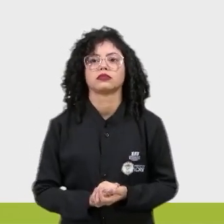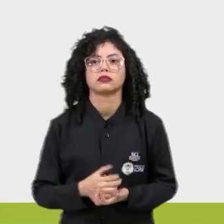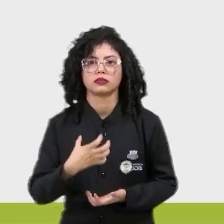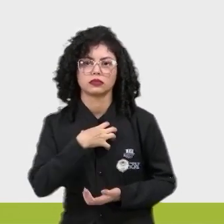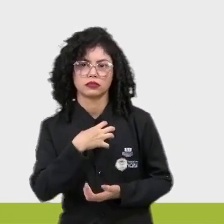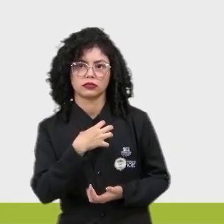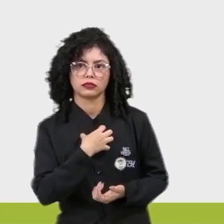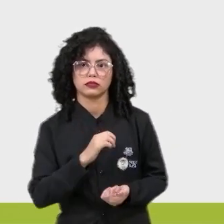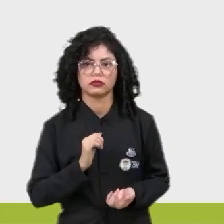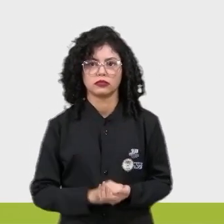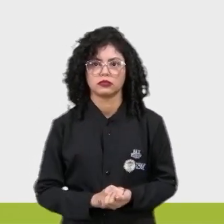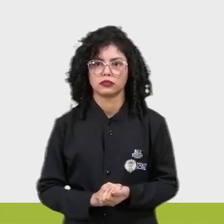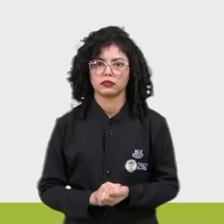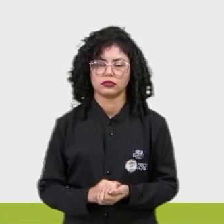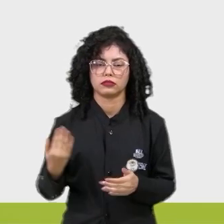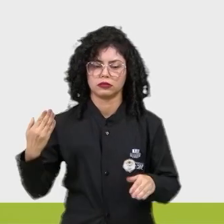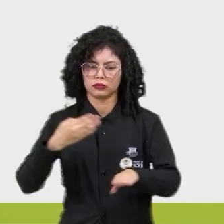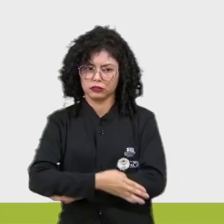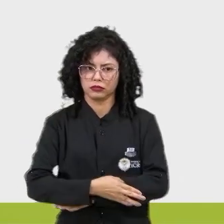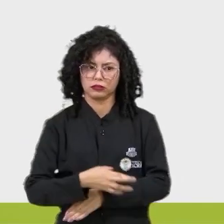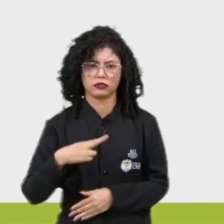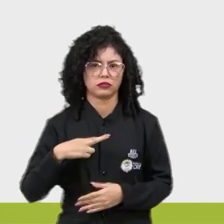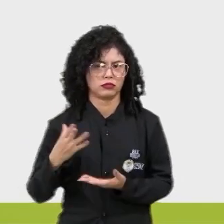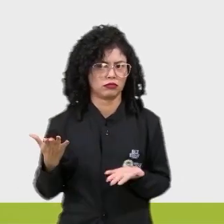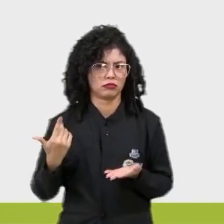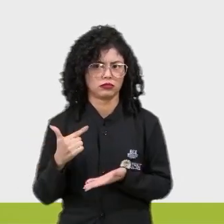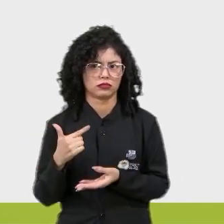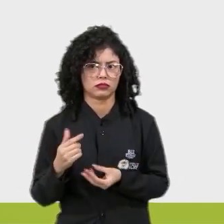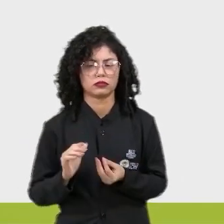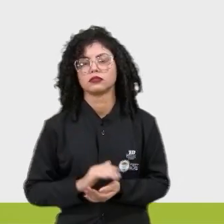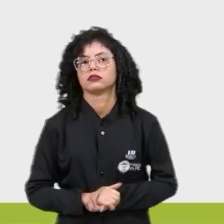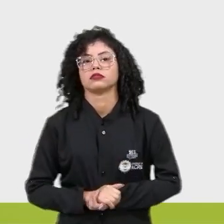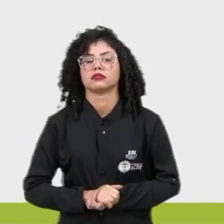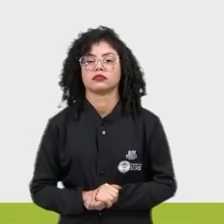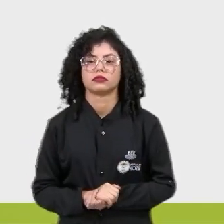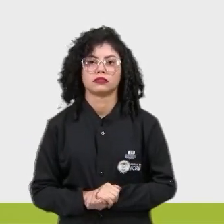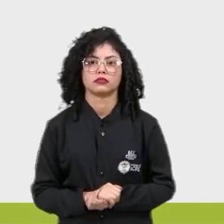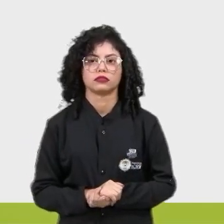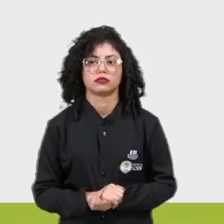minha privacidade invadida, ok?